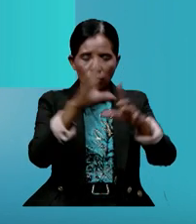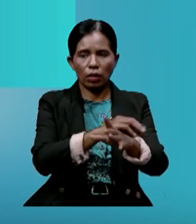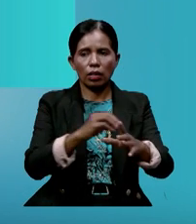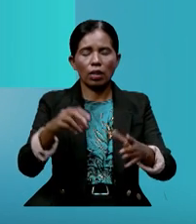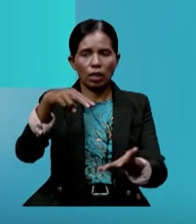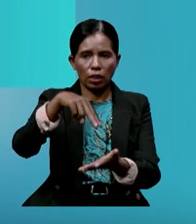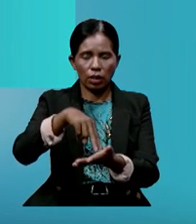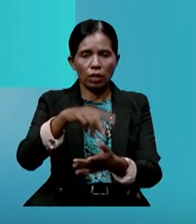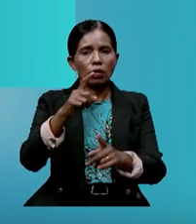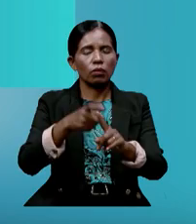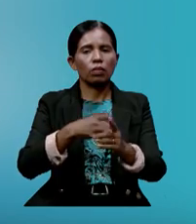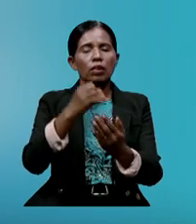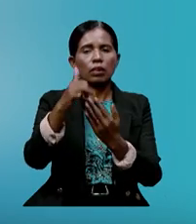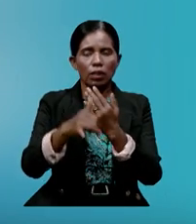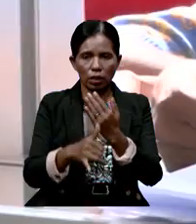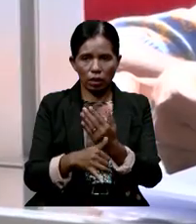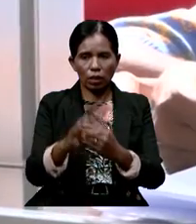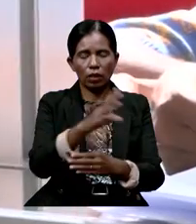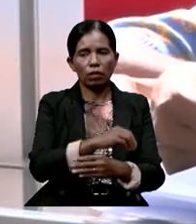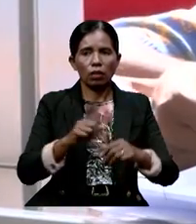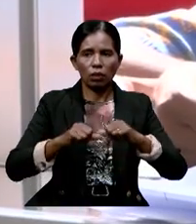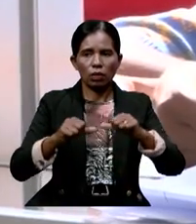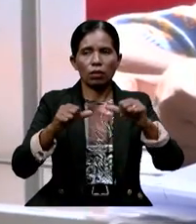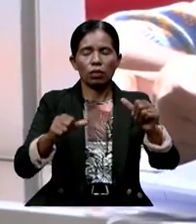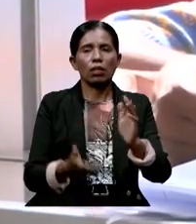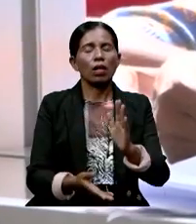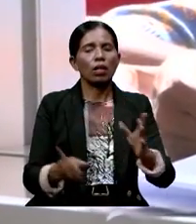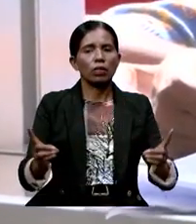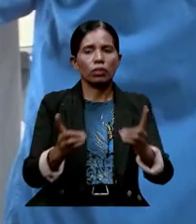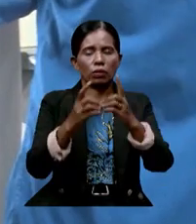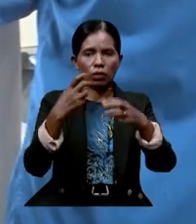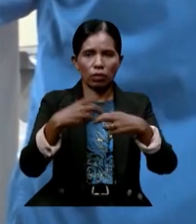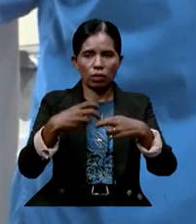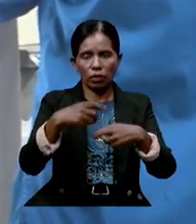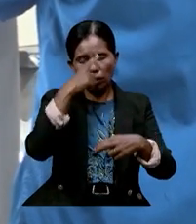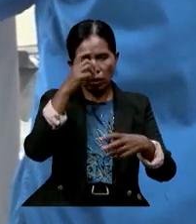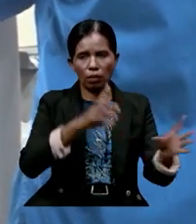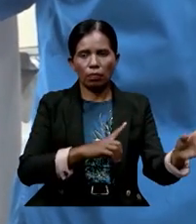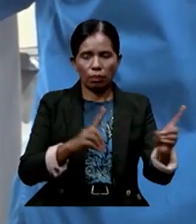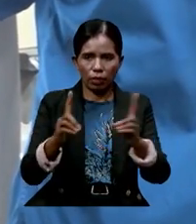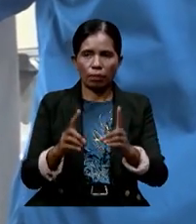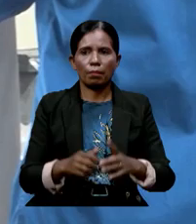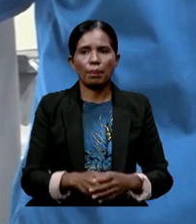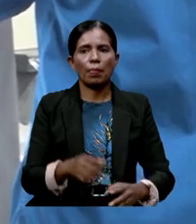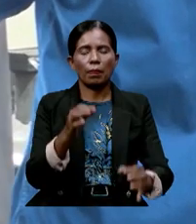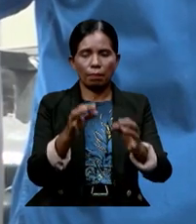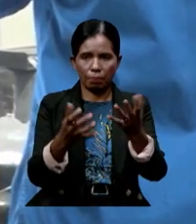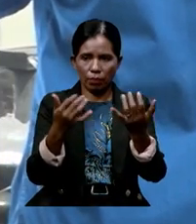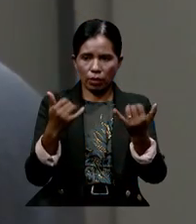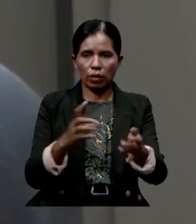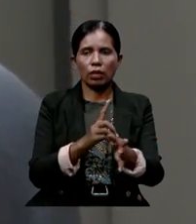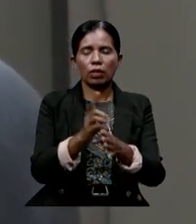estabelece ONA e a Fula em janeiro, Liuba, sem continua a sua dificuldade, também foi implementa. Mas que não é